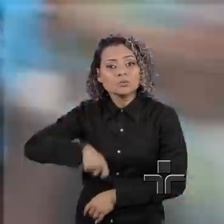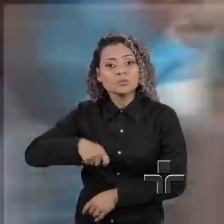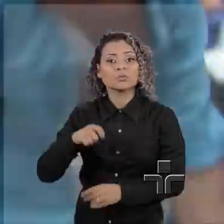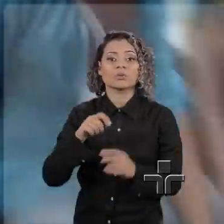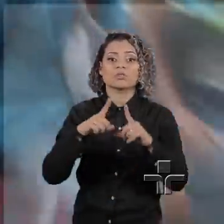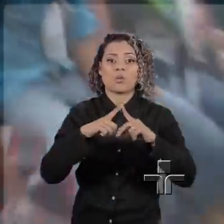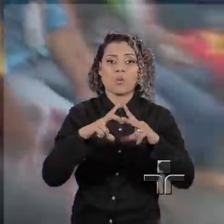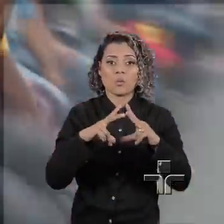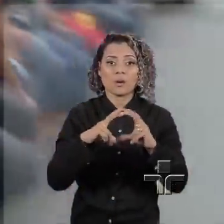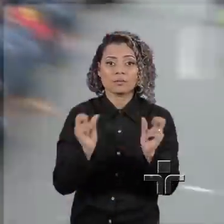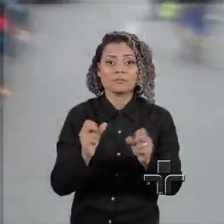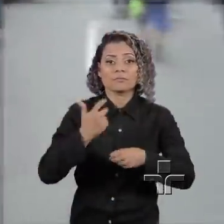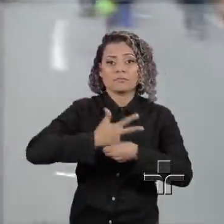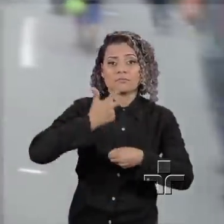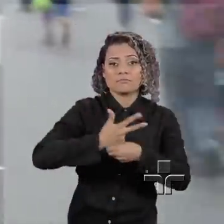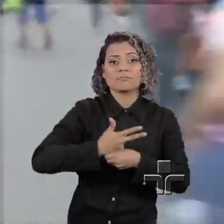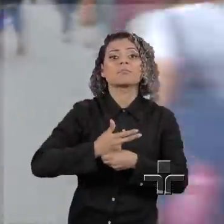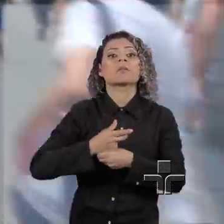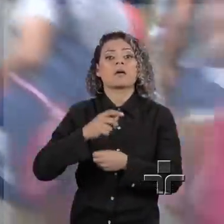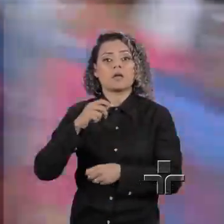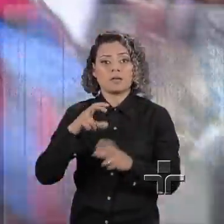Nicarágua.